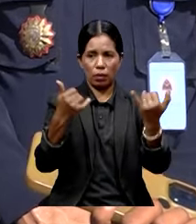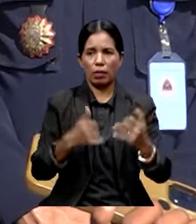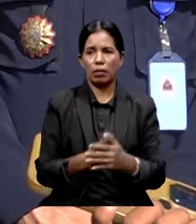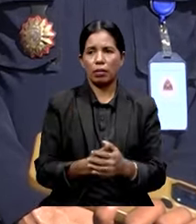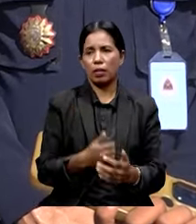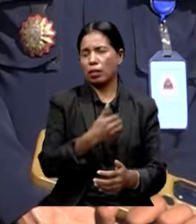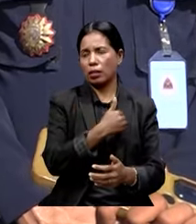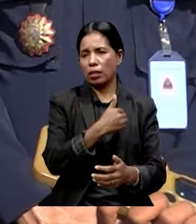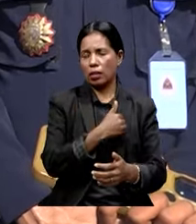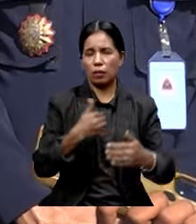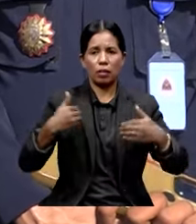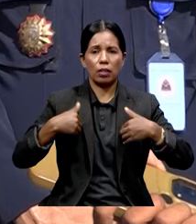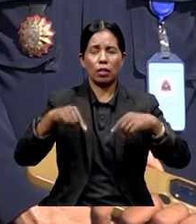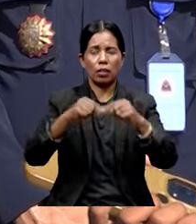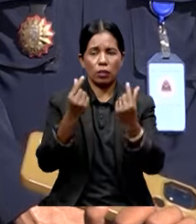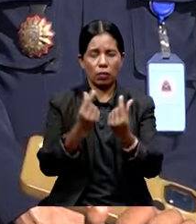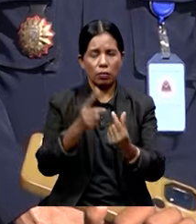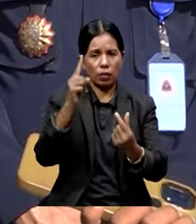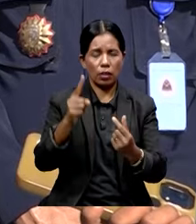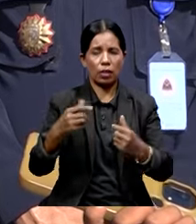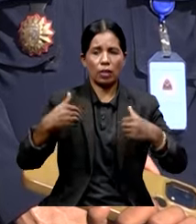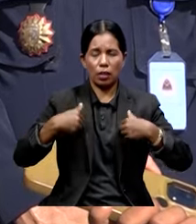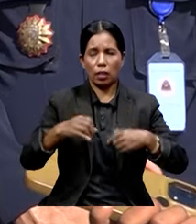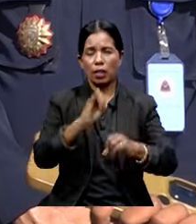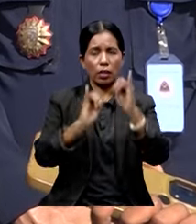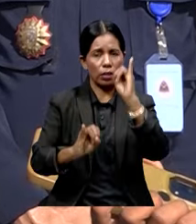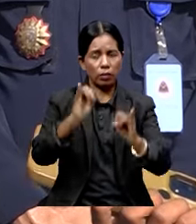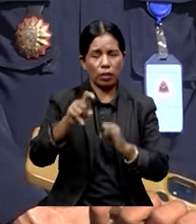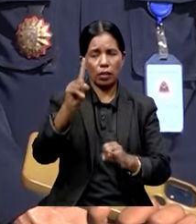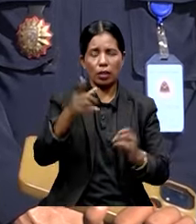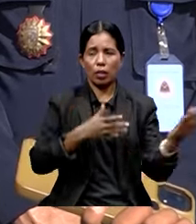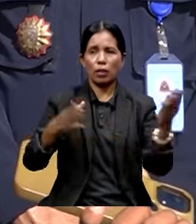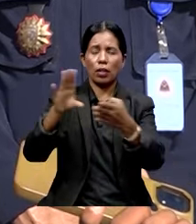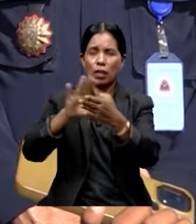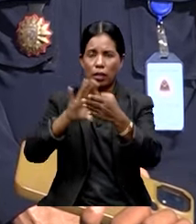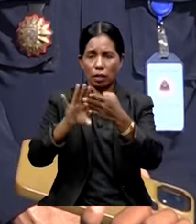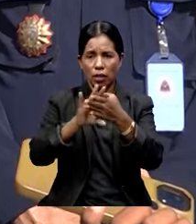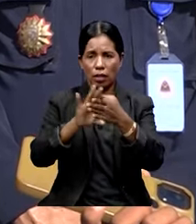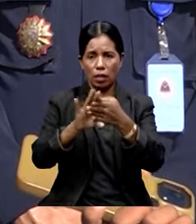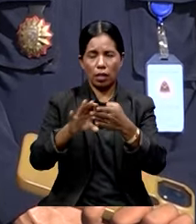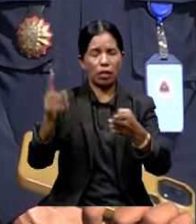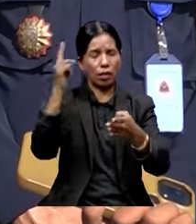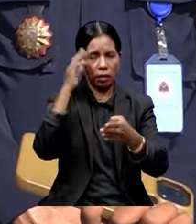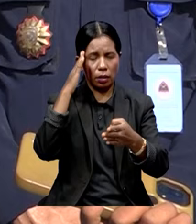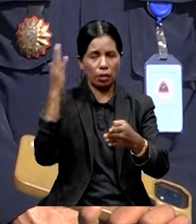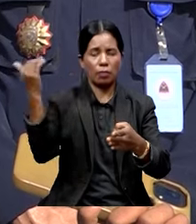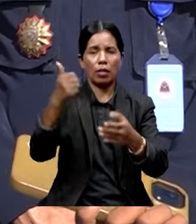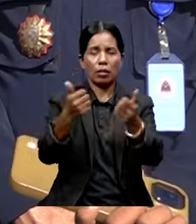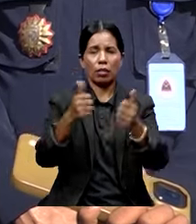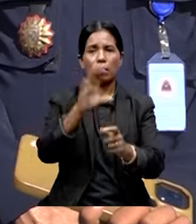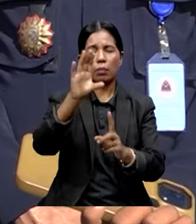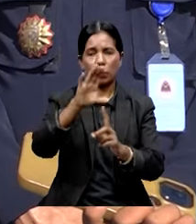dá o grupo ida, ou indivíduo ida, maka hatama carta conhecimento vai a autoridade civil ou a